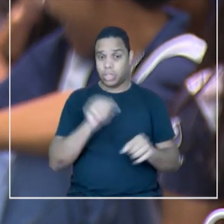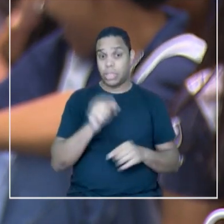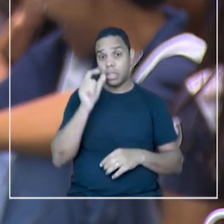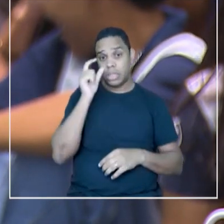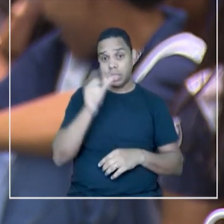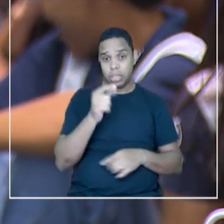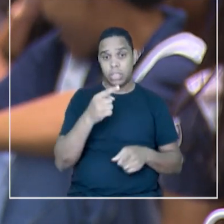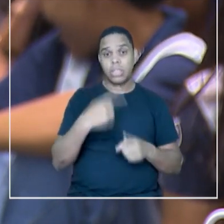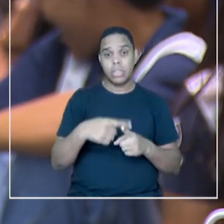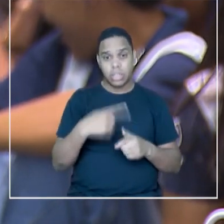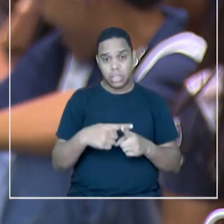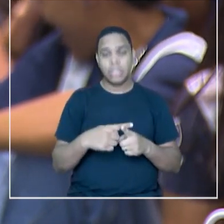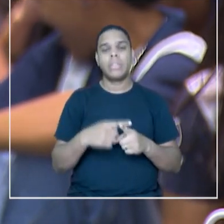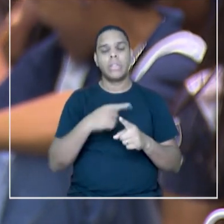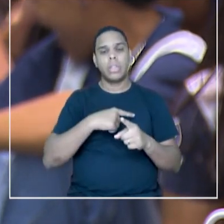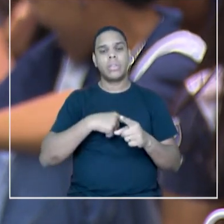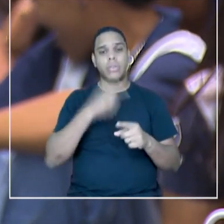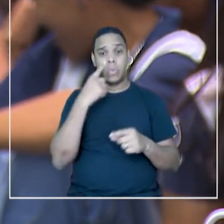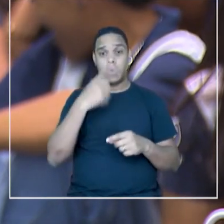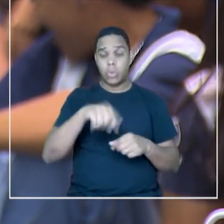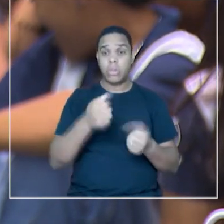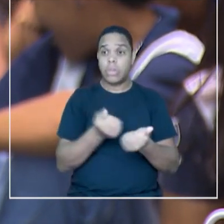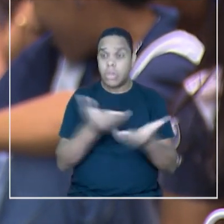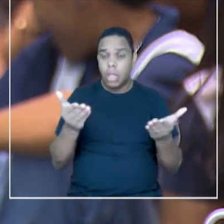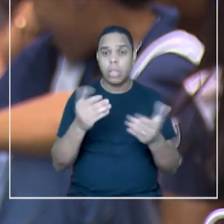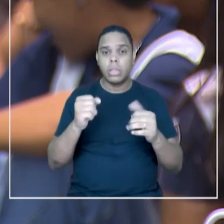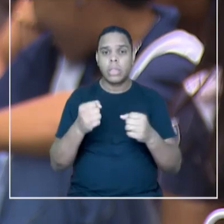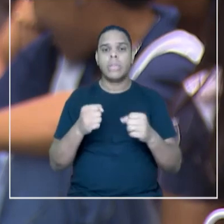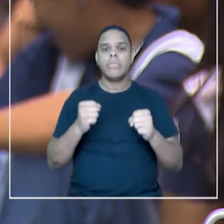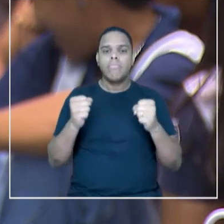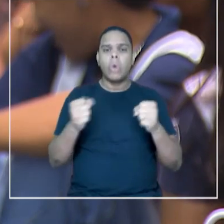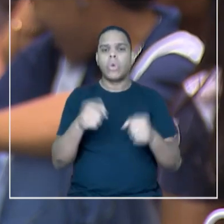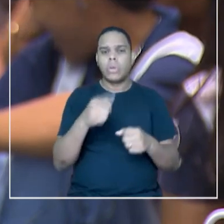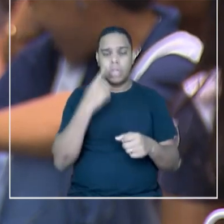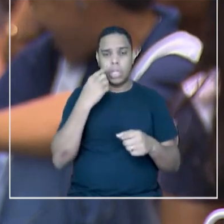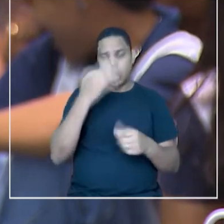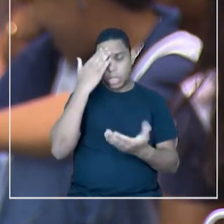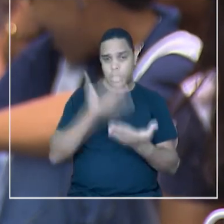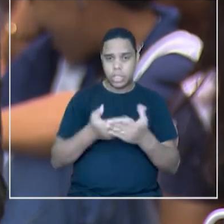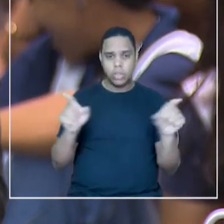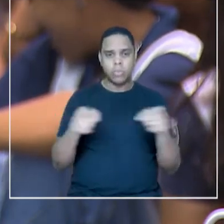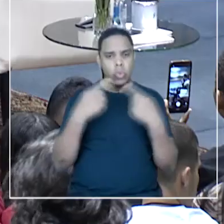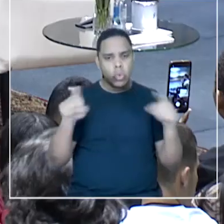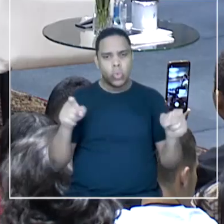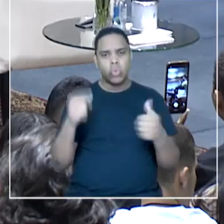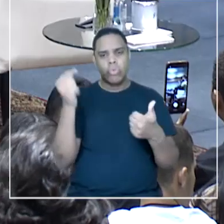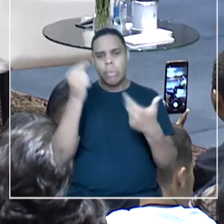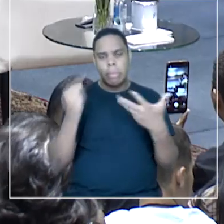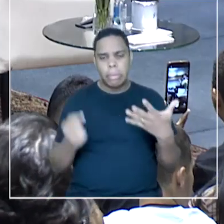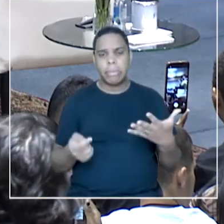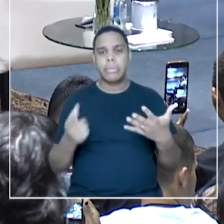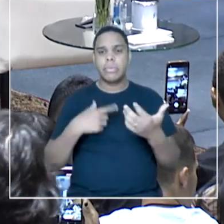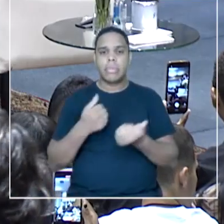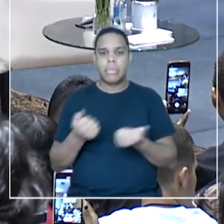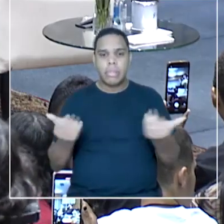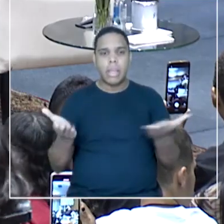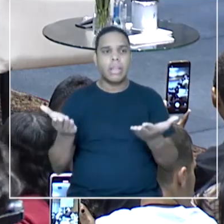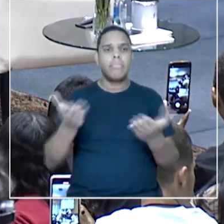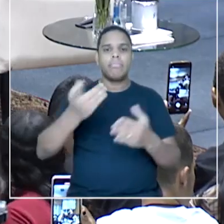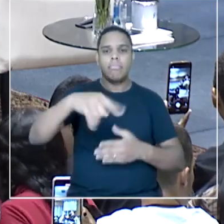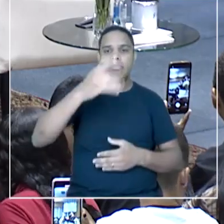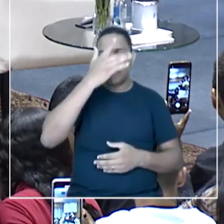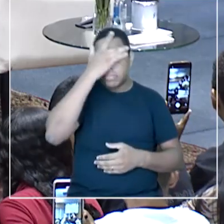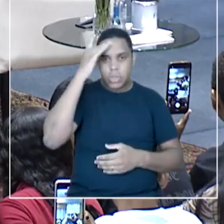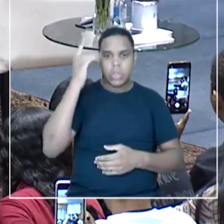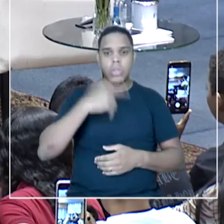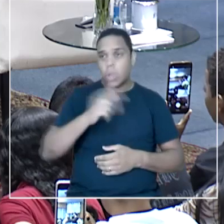questão do soft power, né? Tipo, no sentido de que eu acredito muito que a música, o entretenimento, ele pode levar assim as pessoas a terem uma